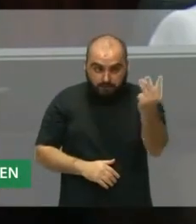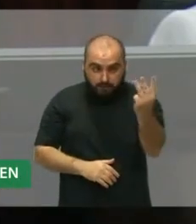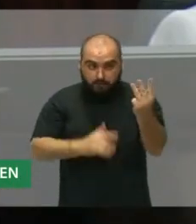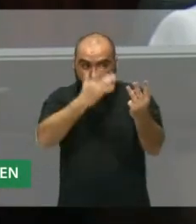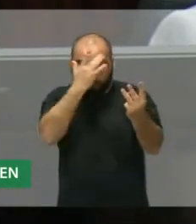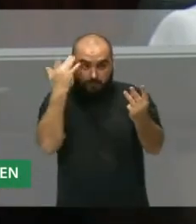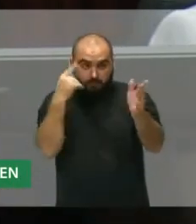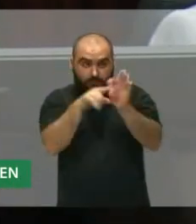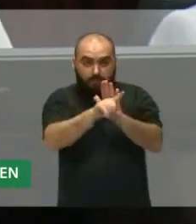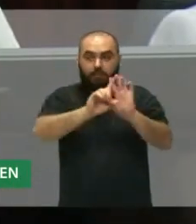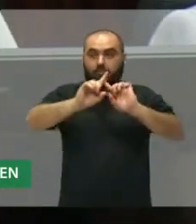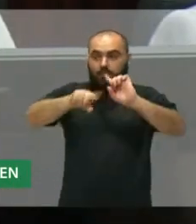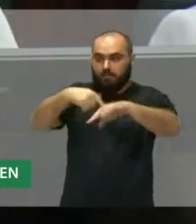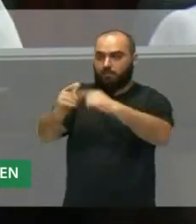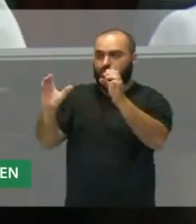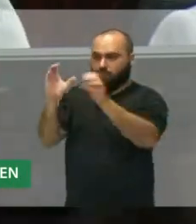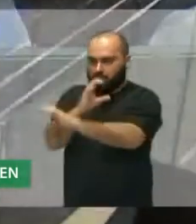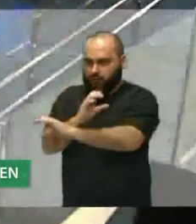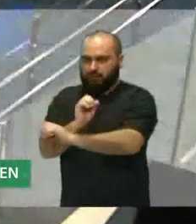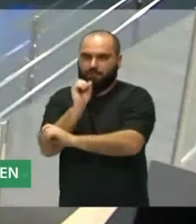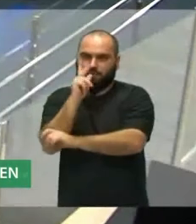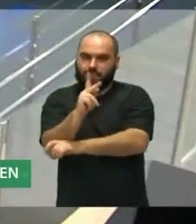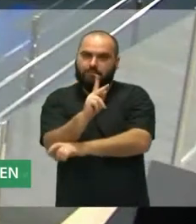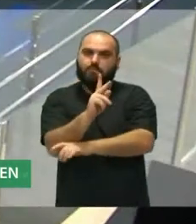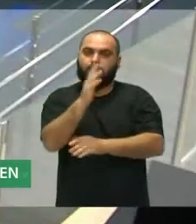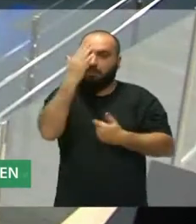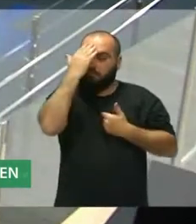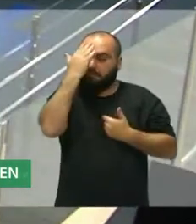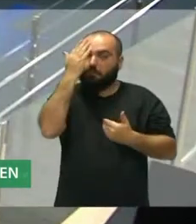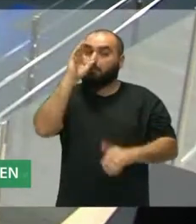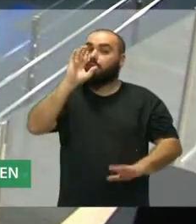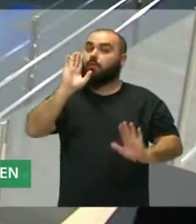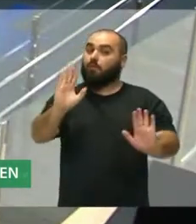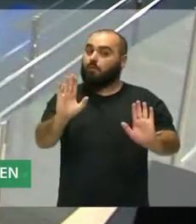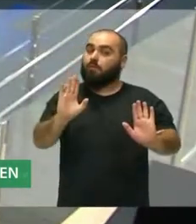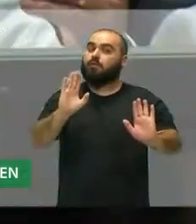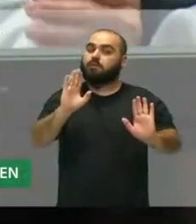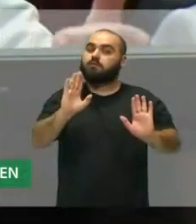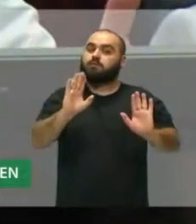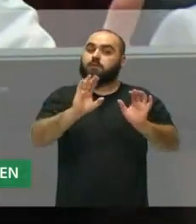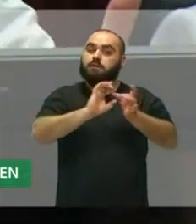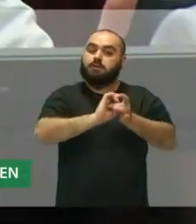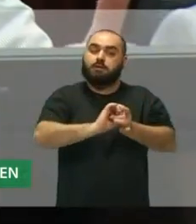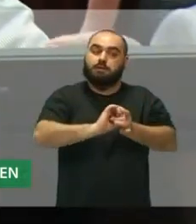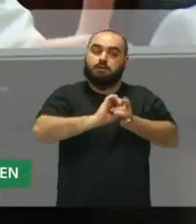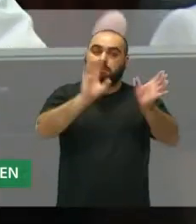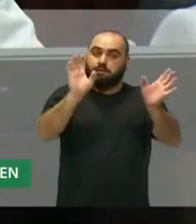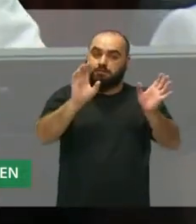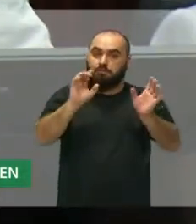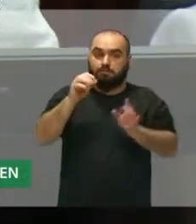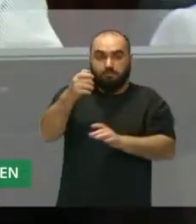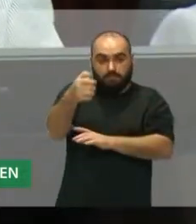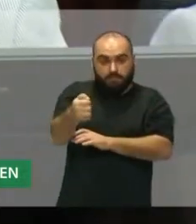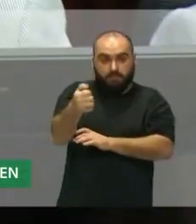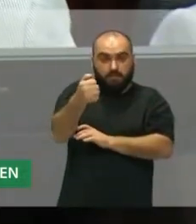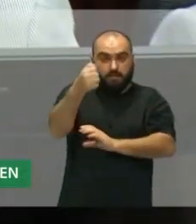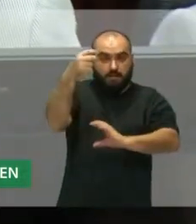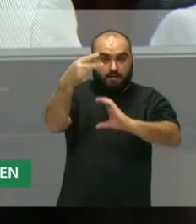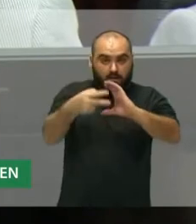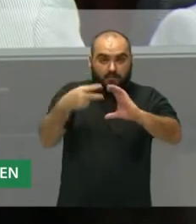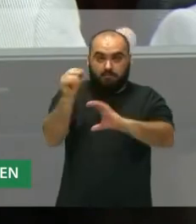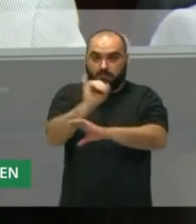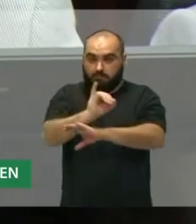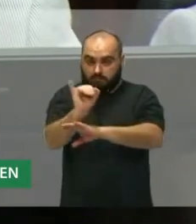e depois a gente conclui, então, tá? Obrigado. Lembrando a todos que, depois, além de estar disponível no canal da Câmara de Vereadores de